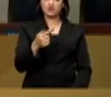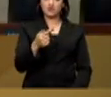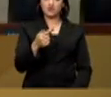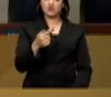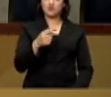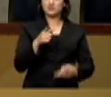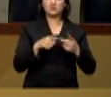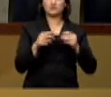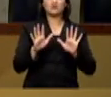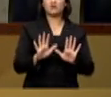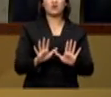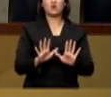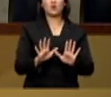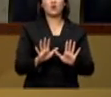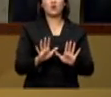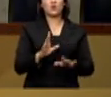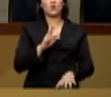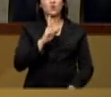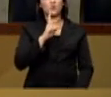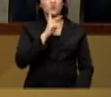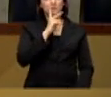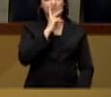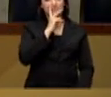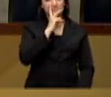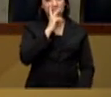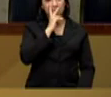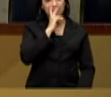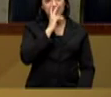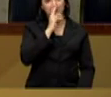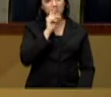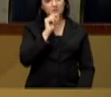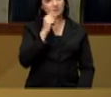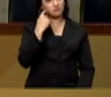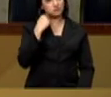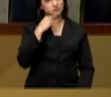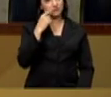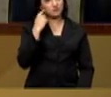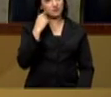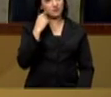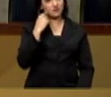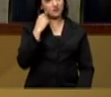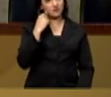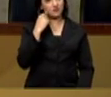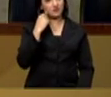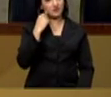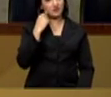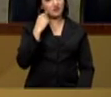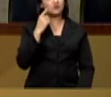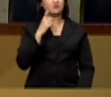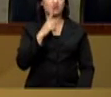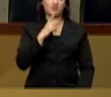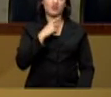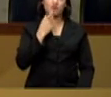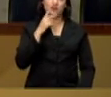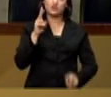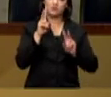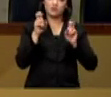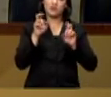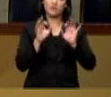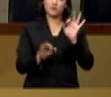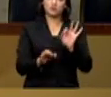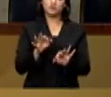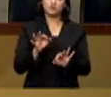tenho a impressão que vossa senhoria está invadindo matéria jurídica, o que